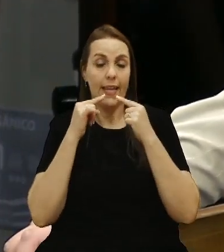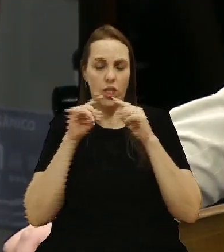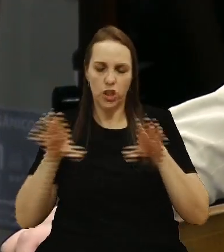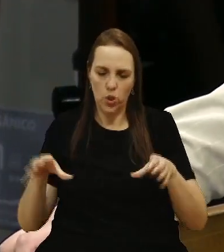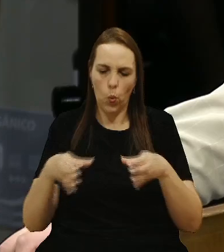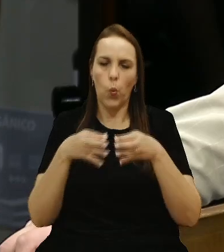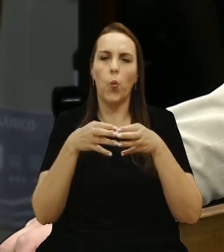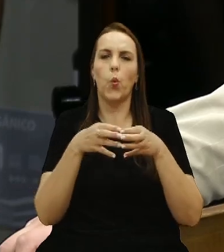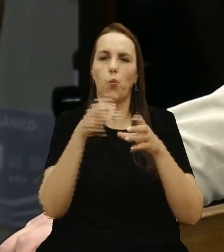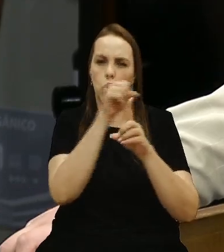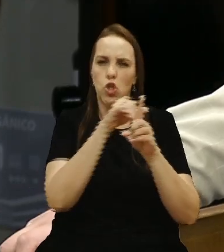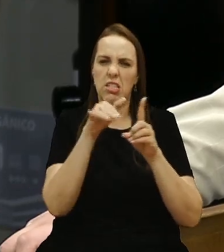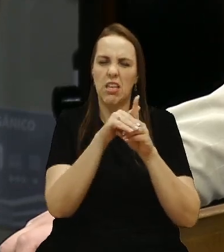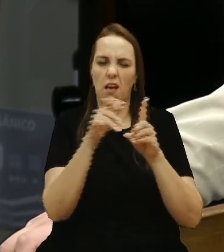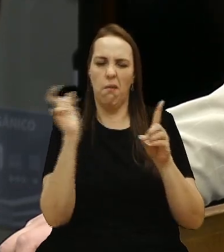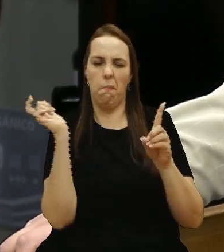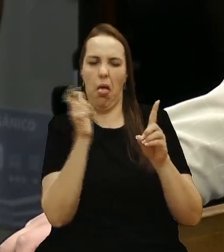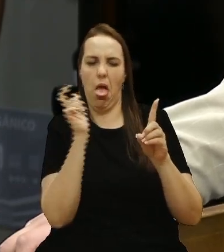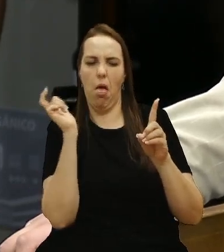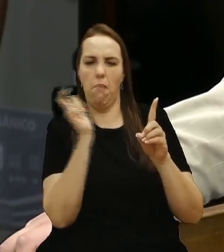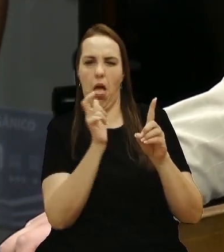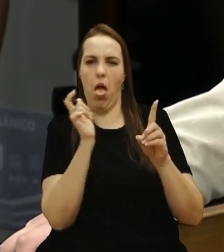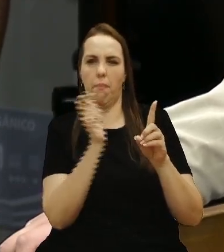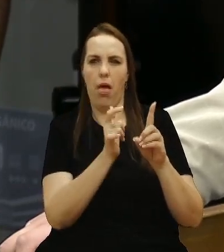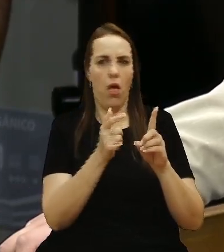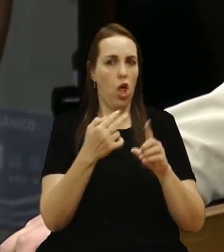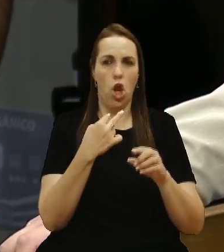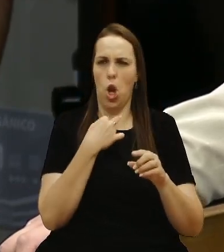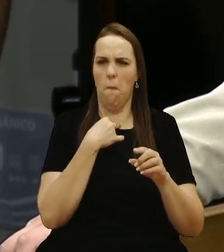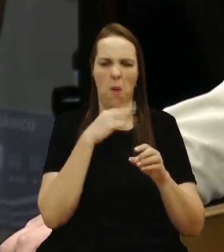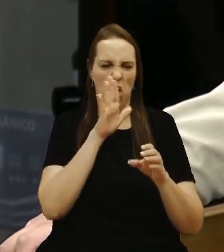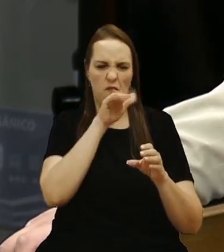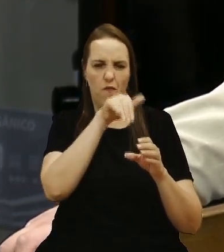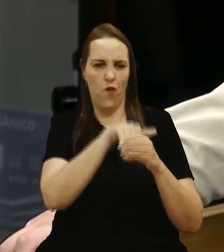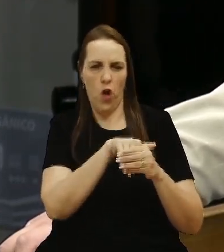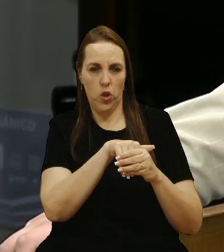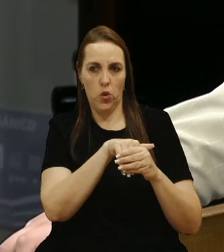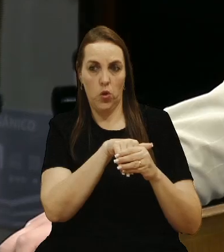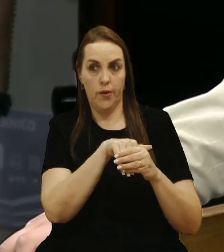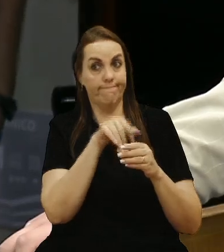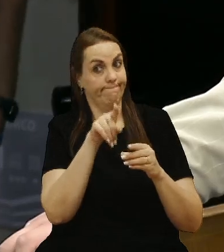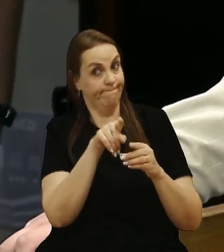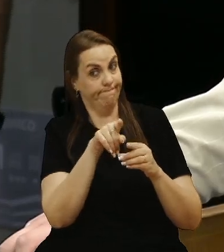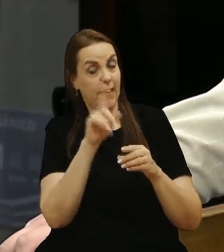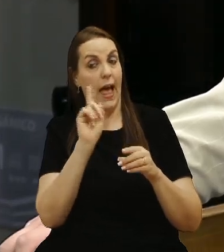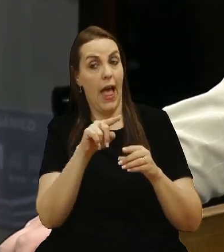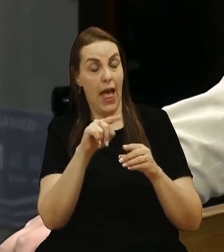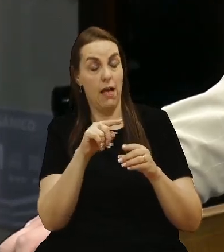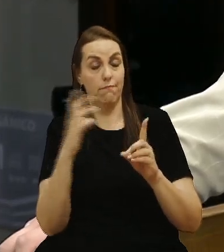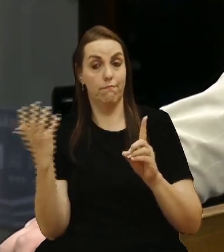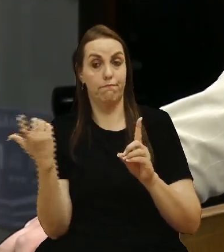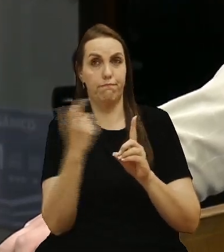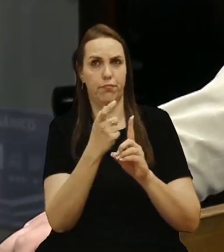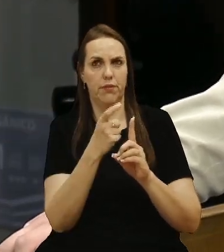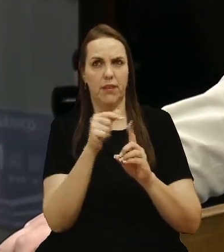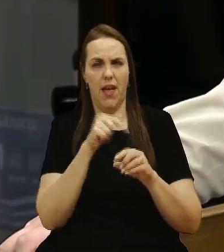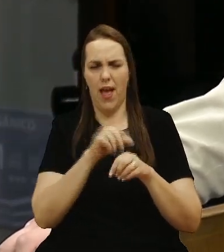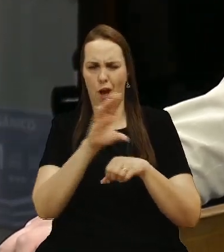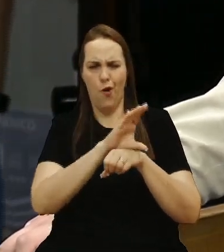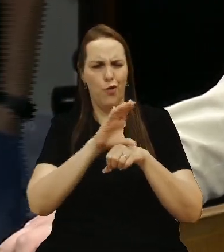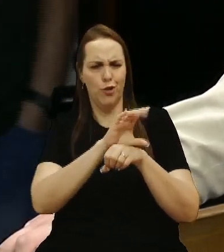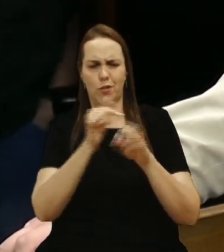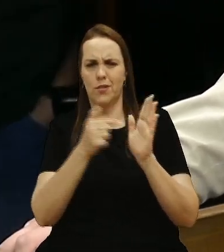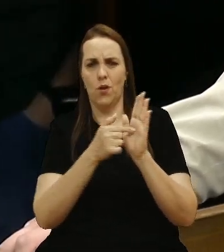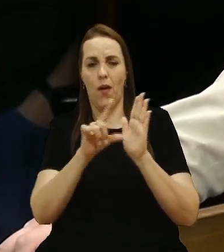social, rechaçando e dizendo que um grupo social determinado não pode votar, ele está atacando frontalmente cláusula pétrea da nossa Constituição Federal,